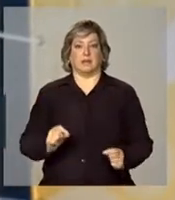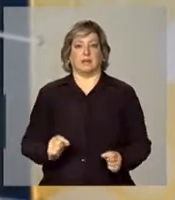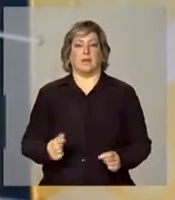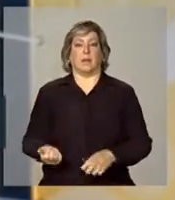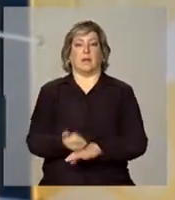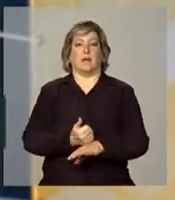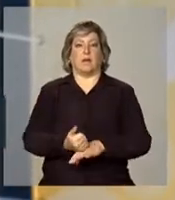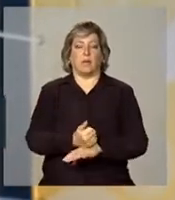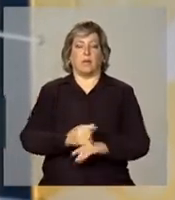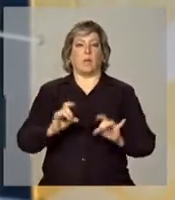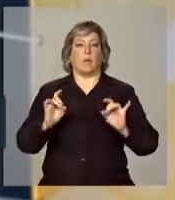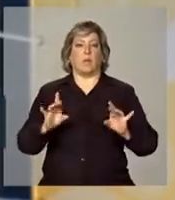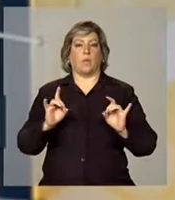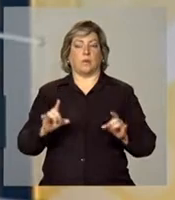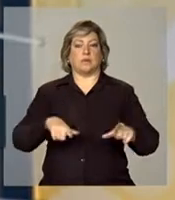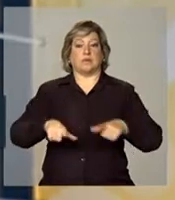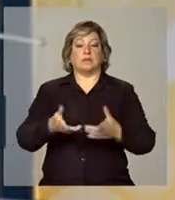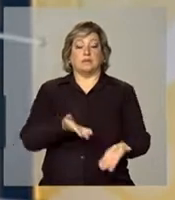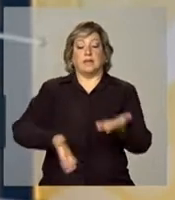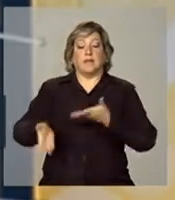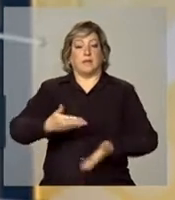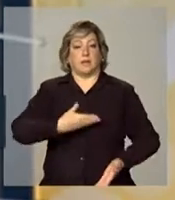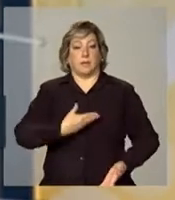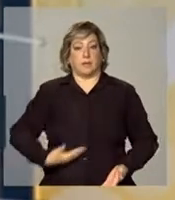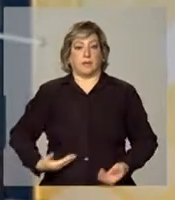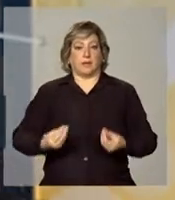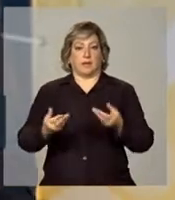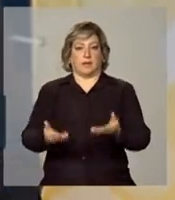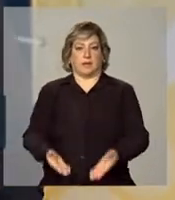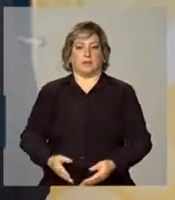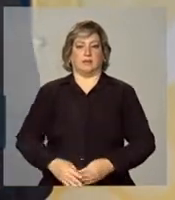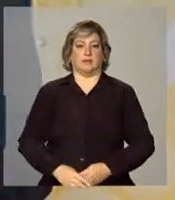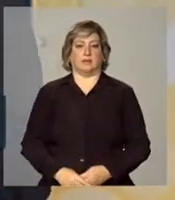dos serviços públicos que estão sendo colocados à disposição do cidadão.